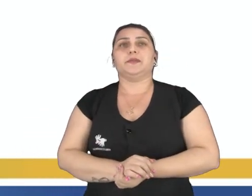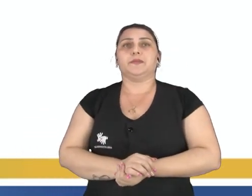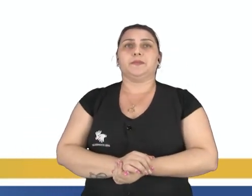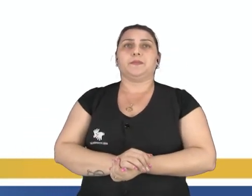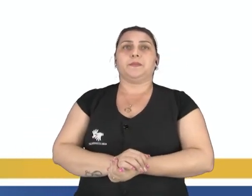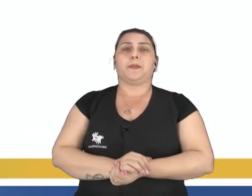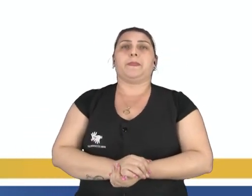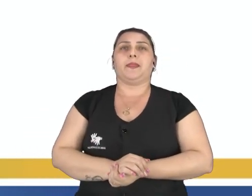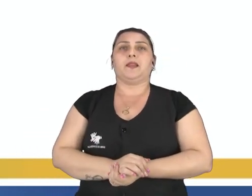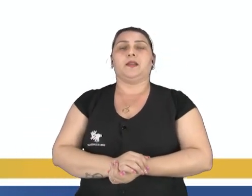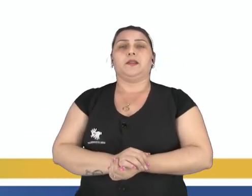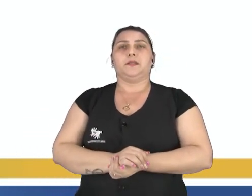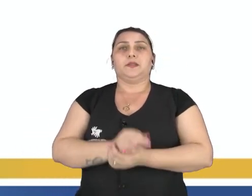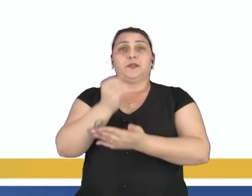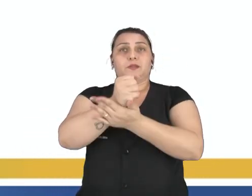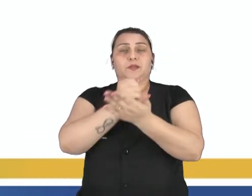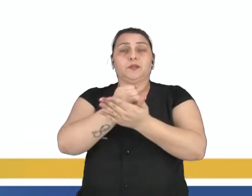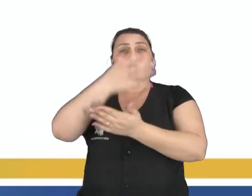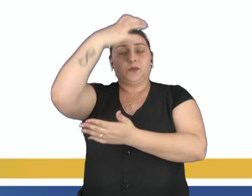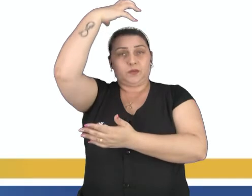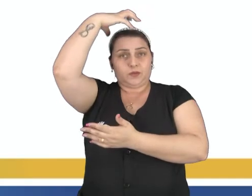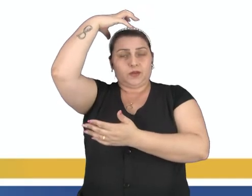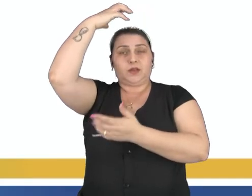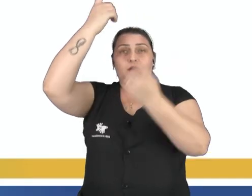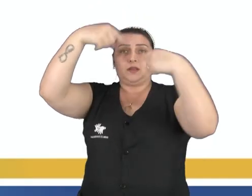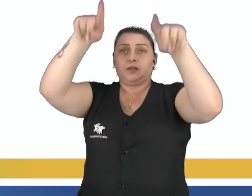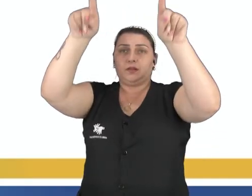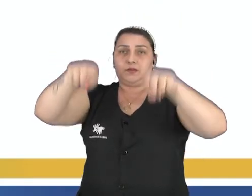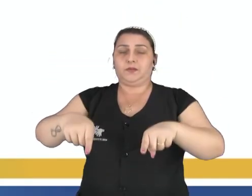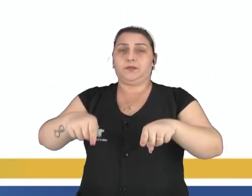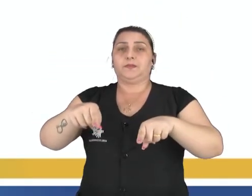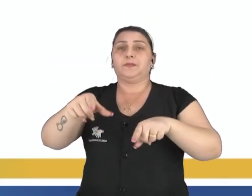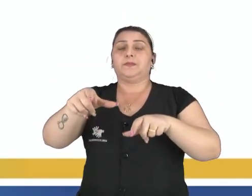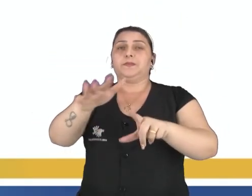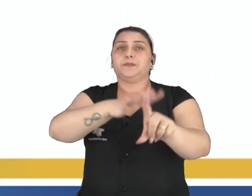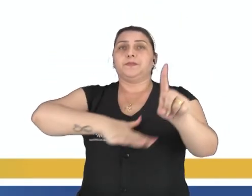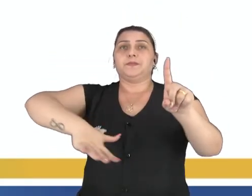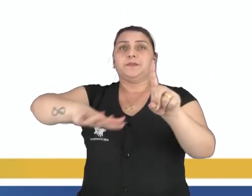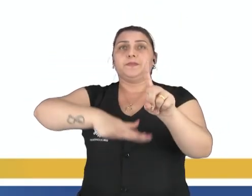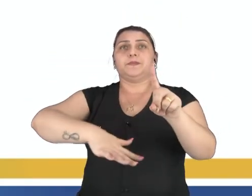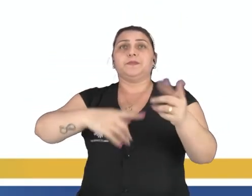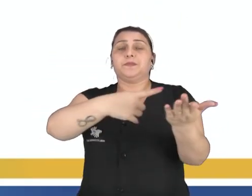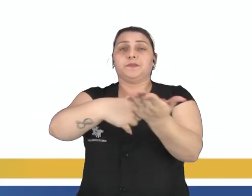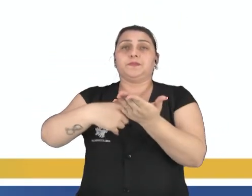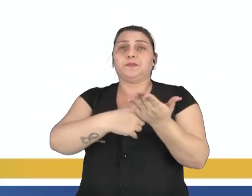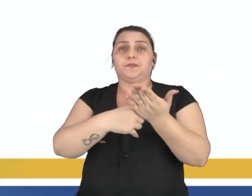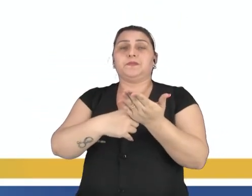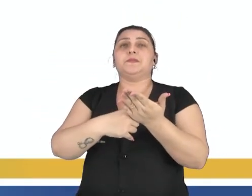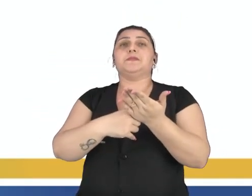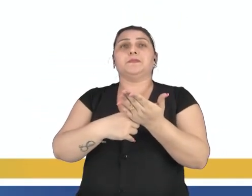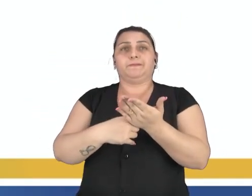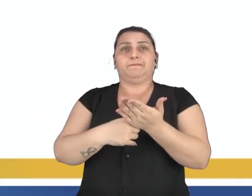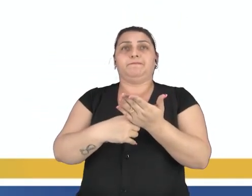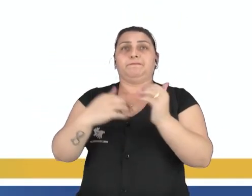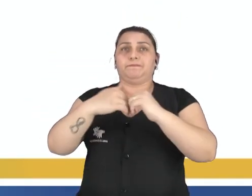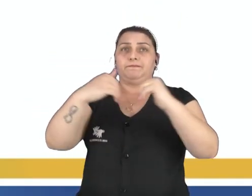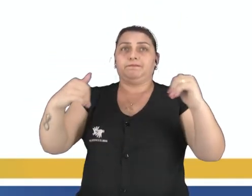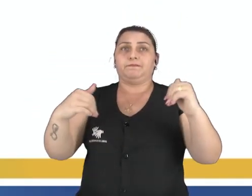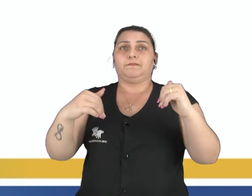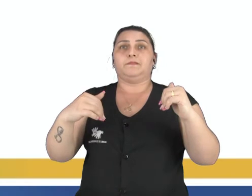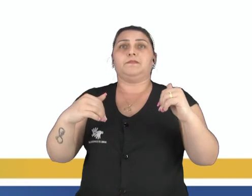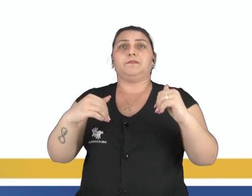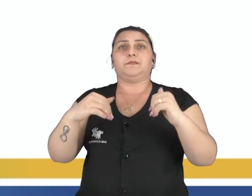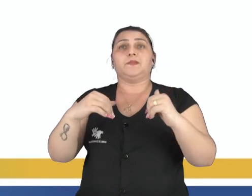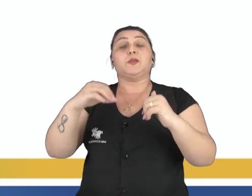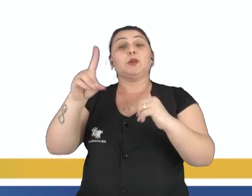contratualista, certo? Então é um contrato entre o rei e os indivíduos da sociedade. É o acordo entre classes sociais e dividem-se em dominada